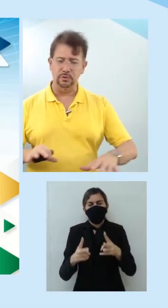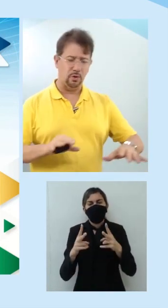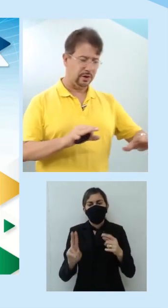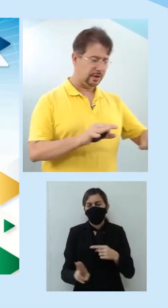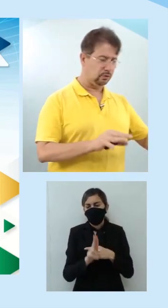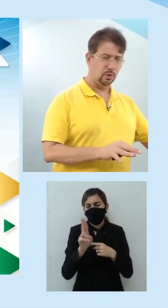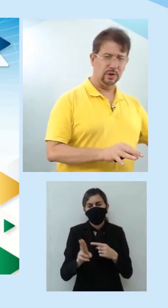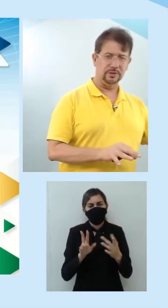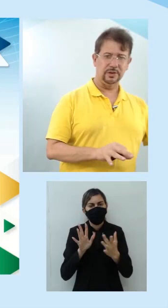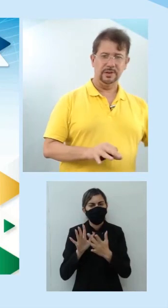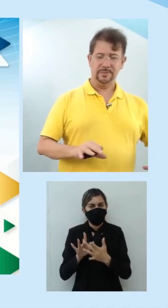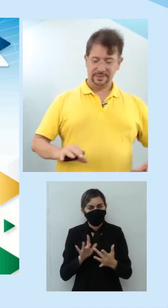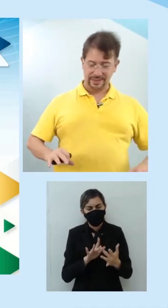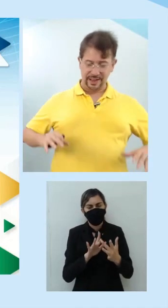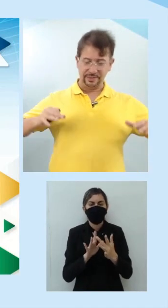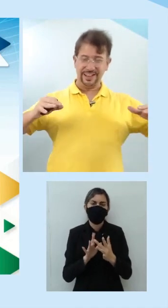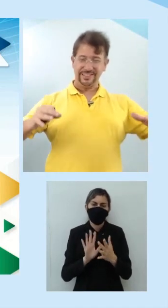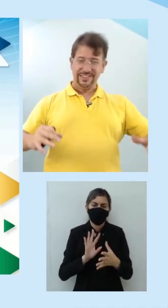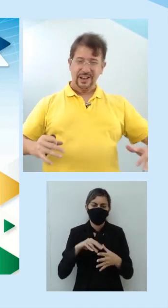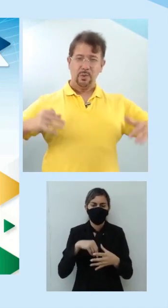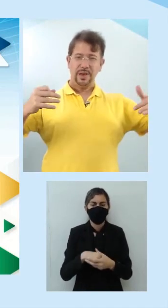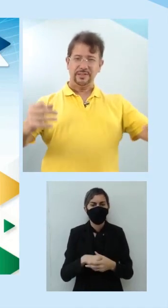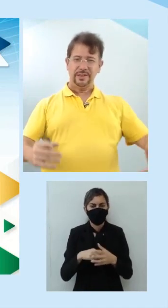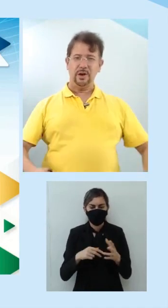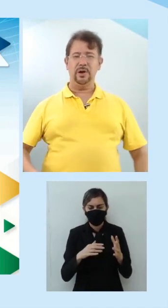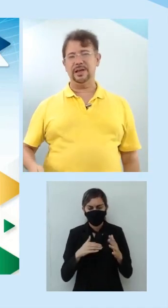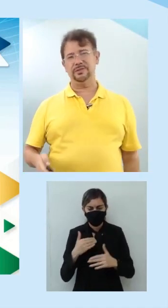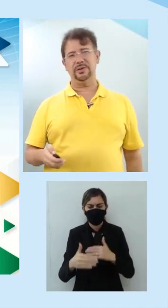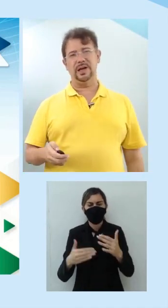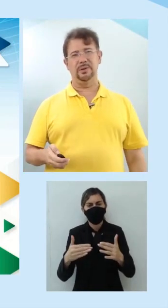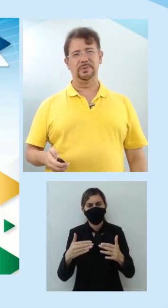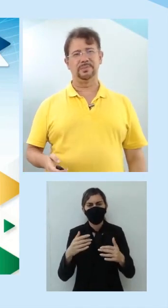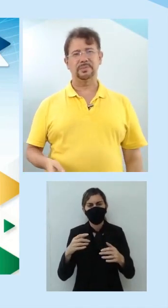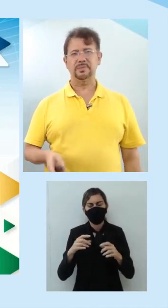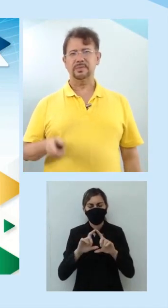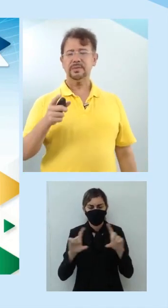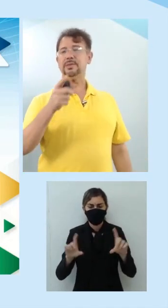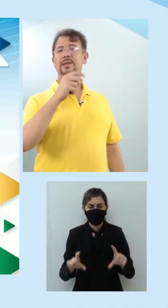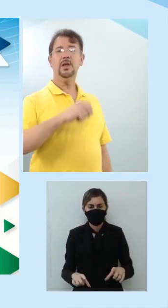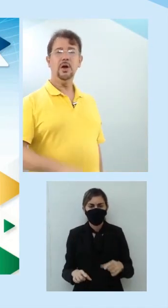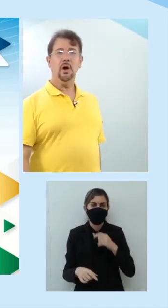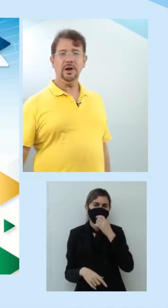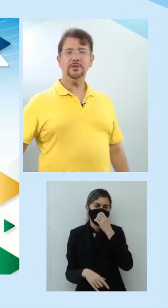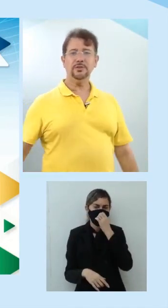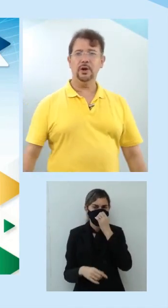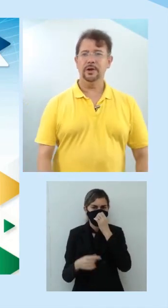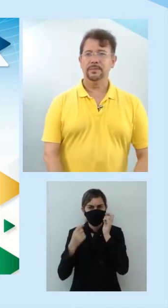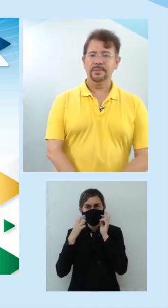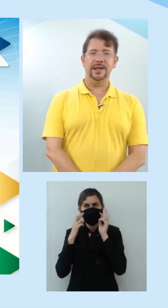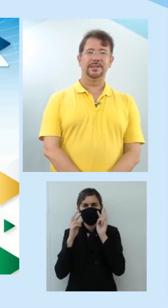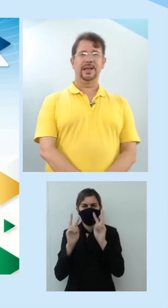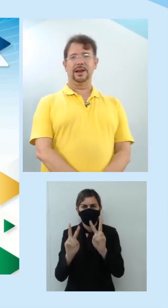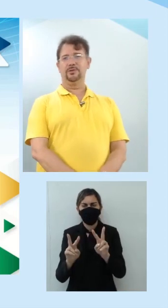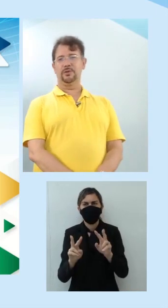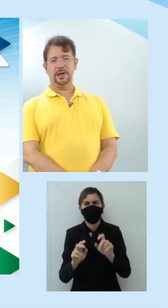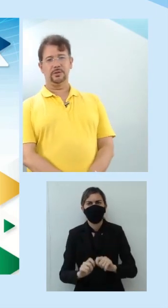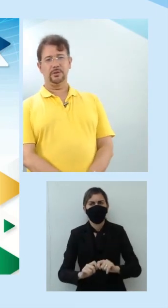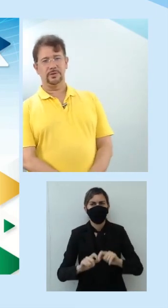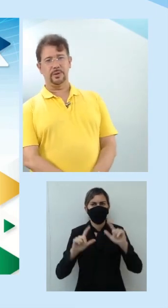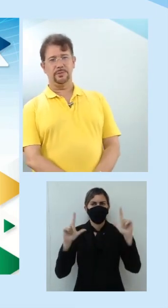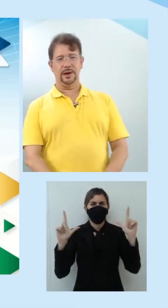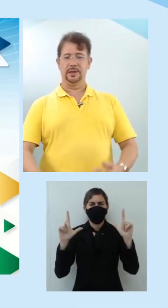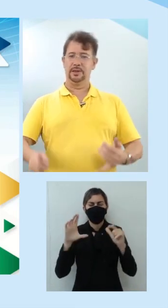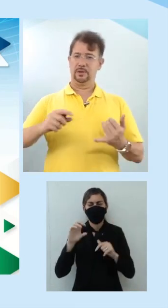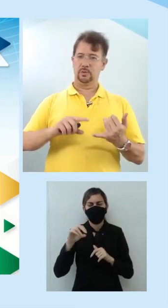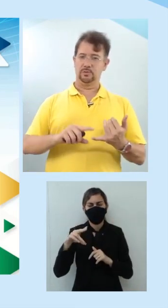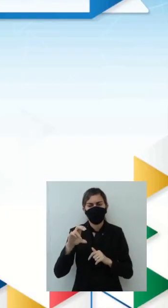uso dos conectores na sequência oracional. Olhem só na tela os conectores